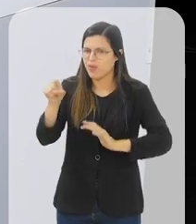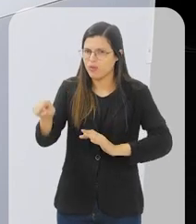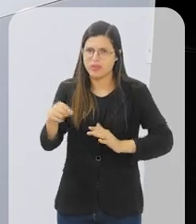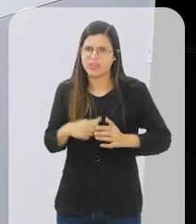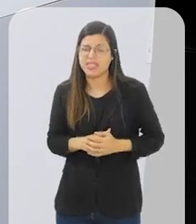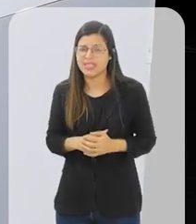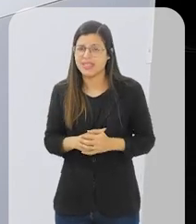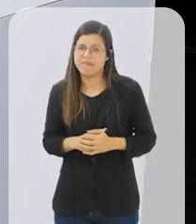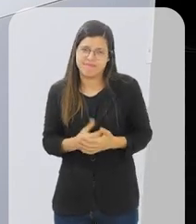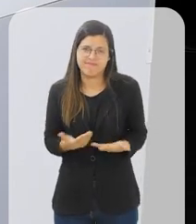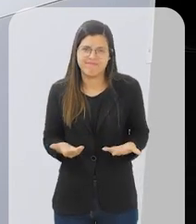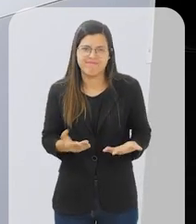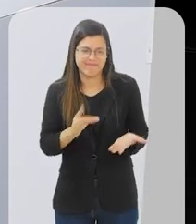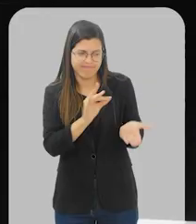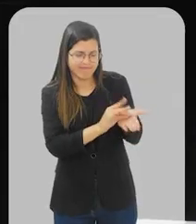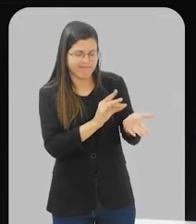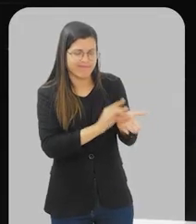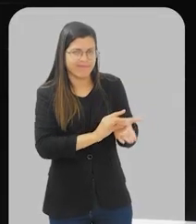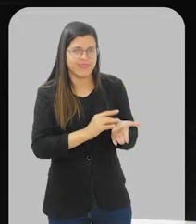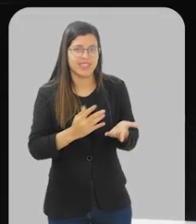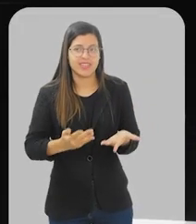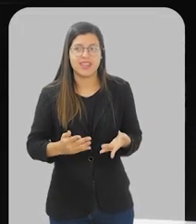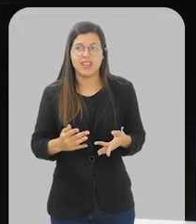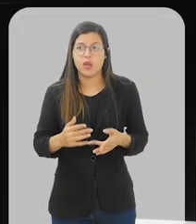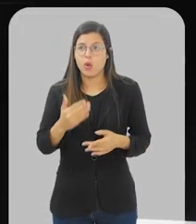nunca tive esse arranca-rabo contigo. Inclusive,